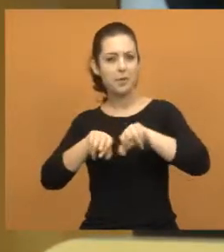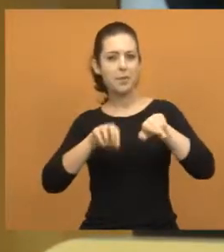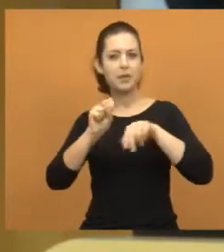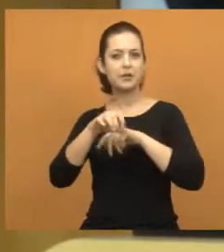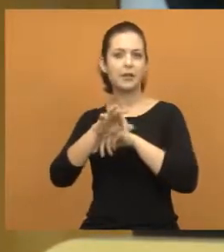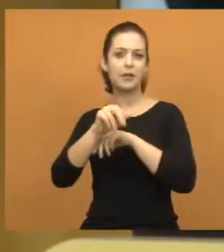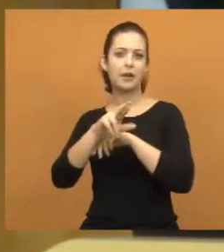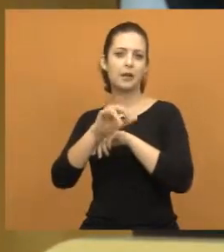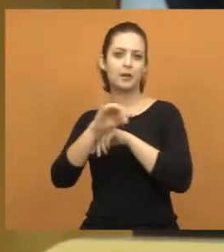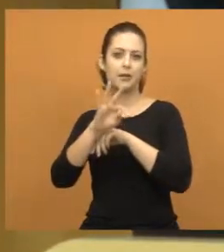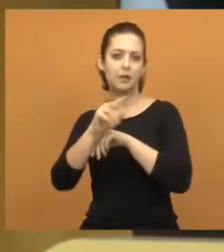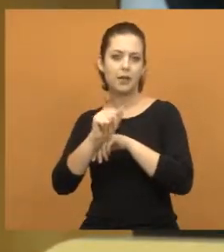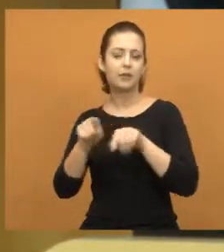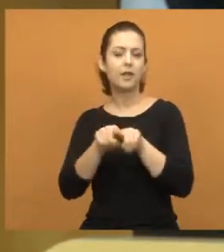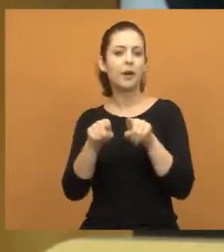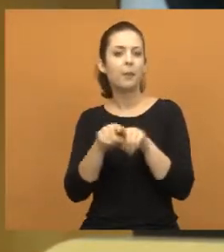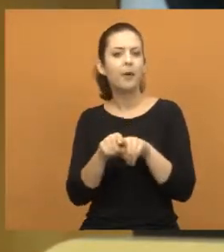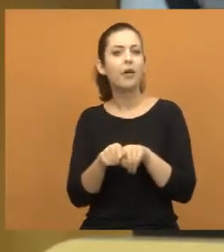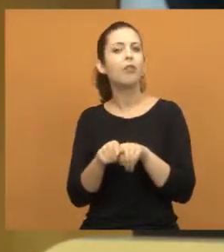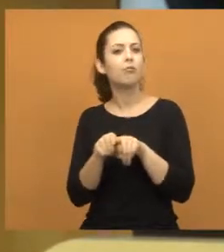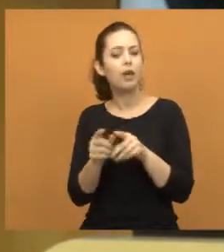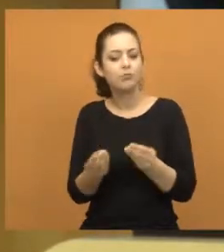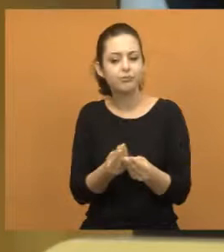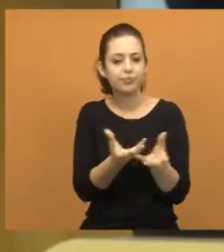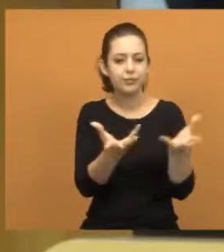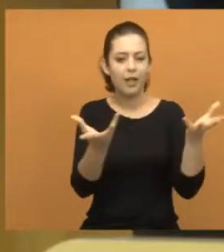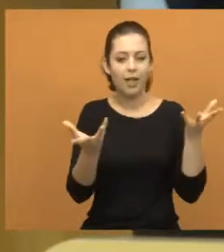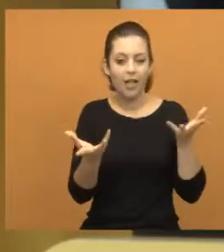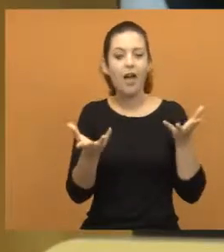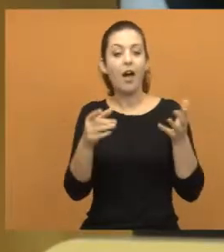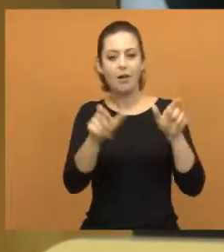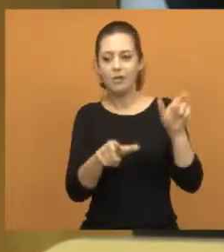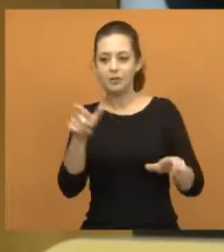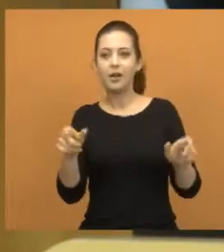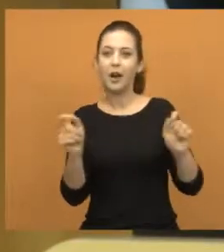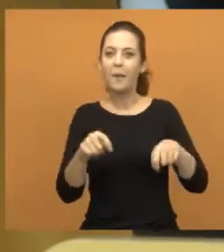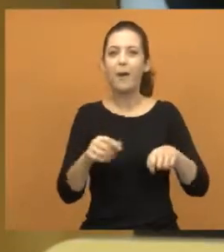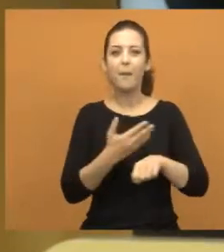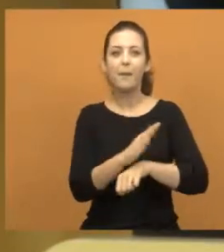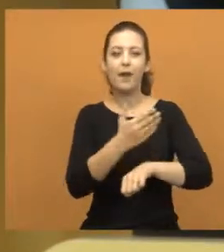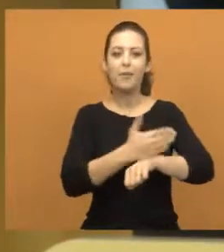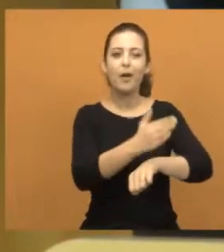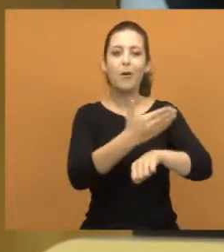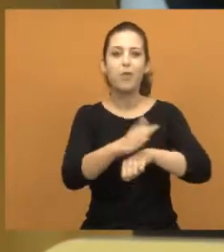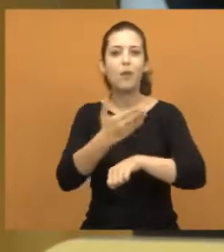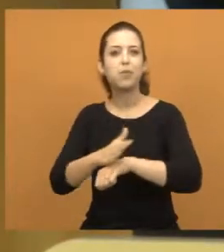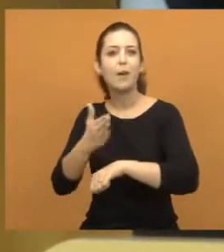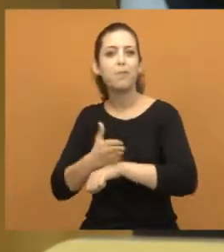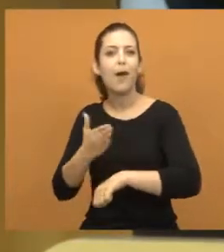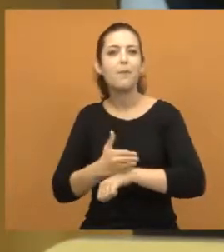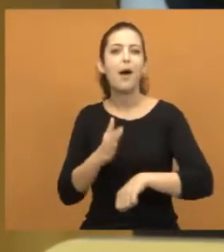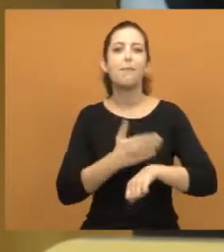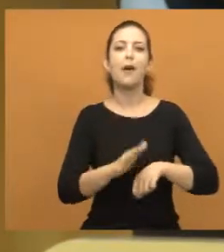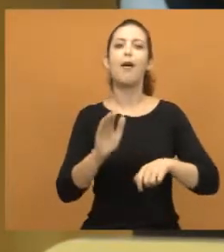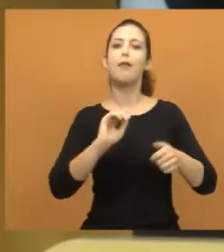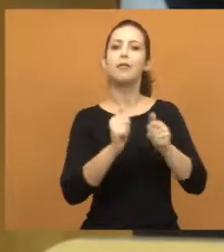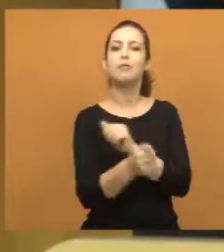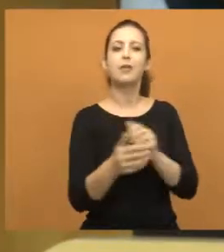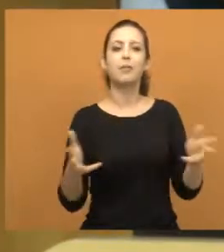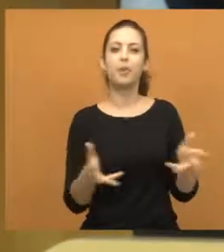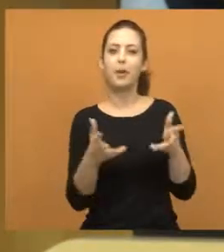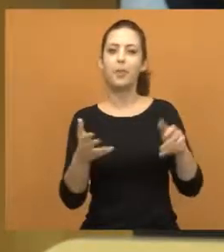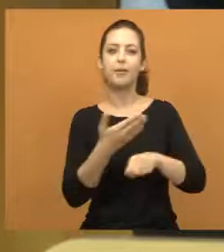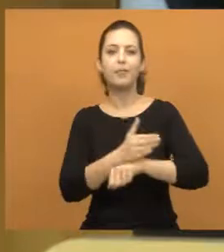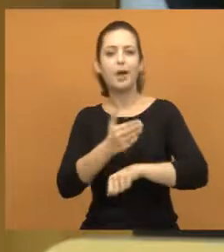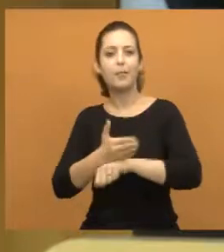Rita, aqui, arrumar vários campos para dar condições para que os atletas possam estar aí exercendo